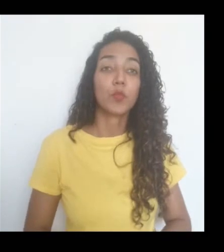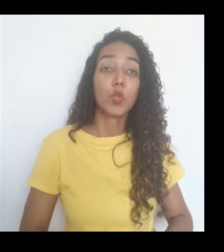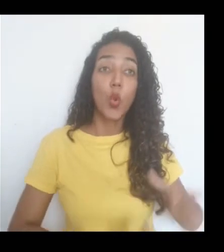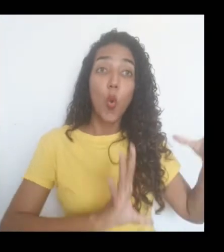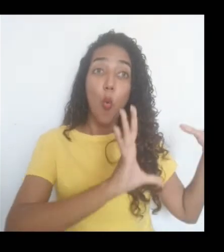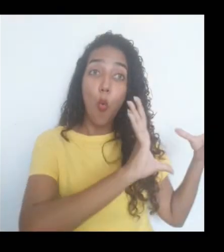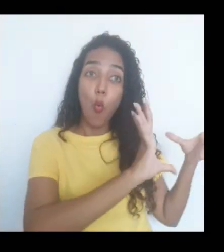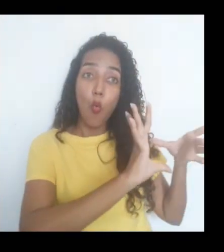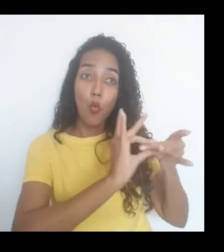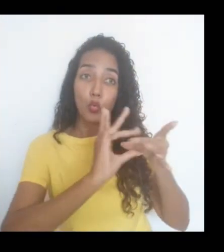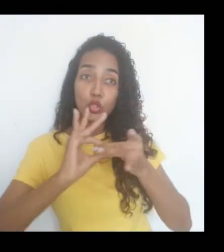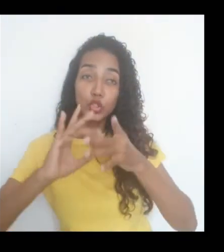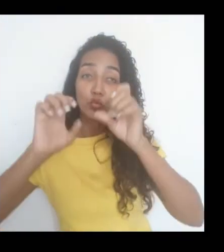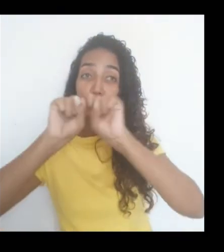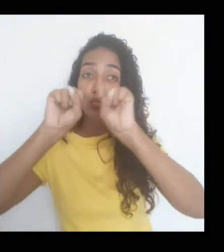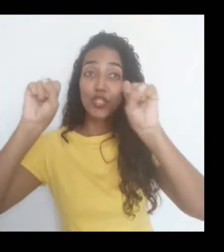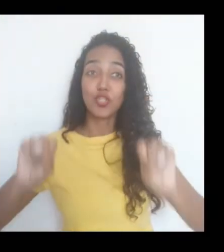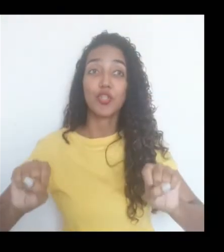vou realmente